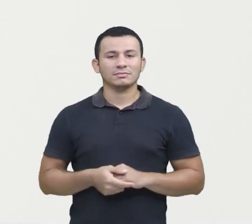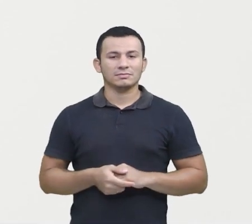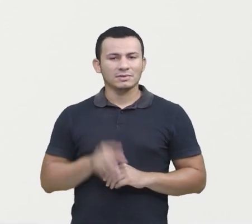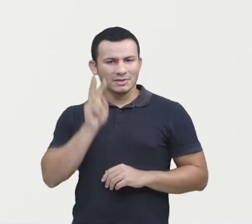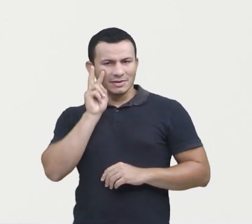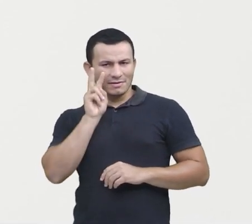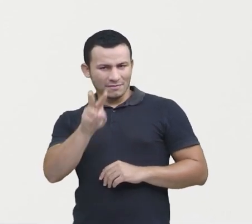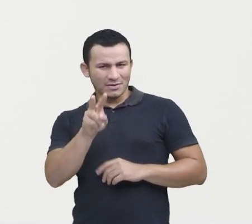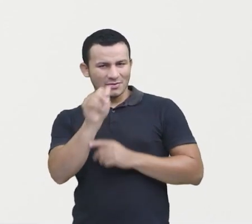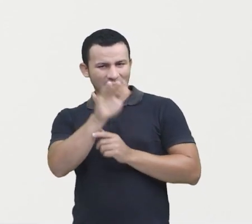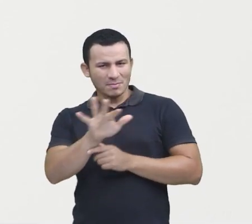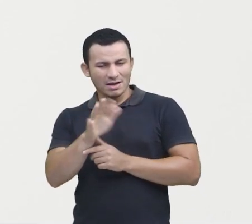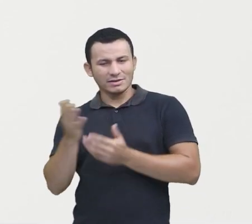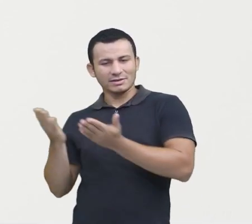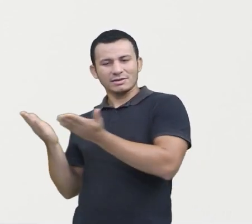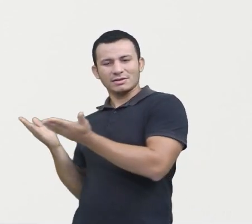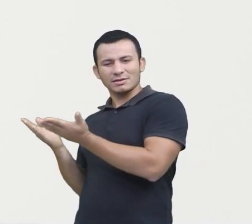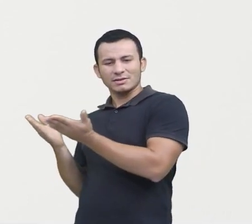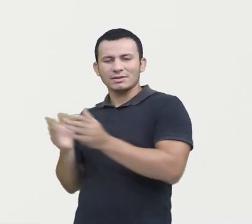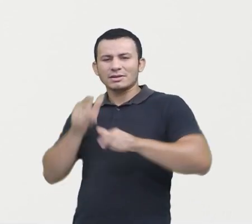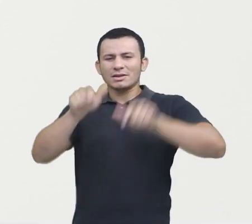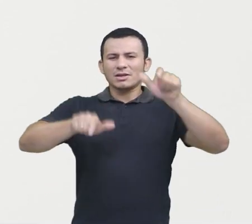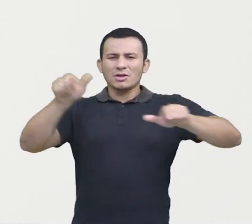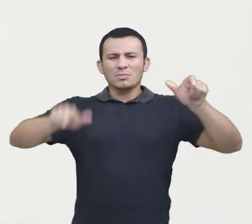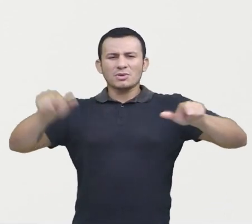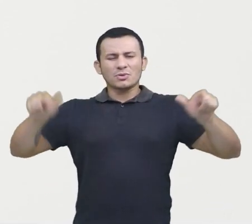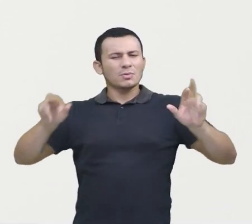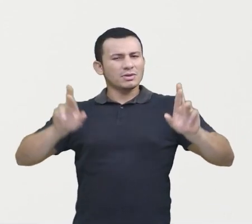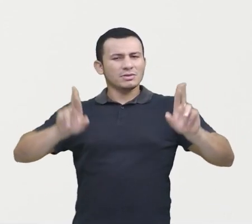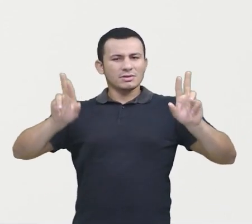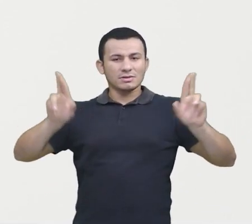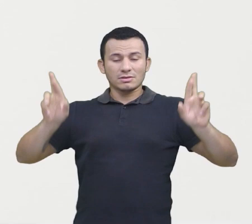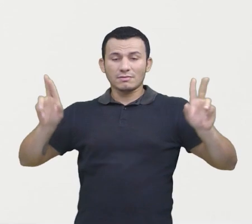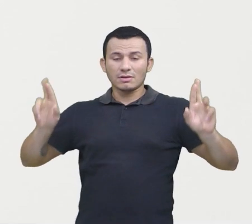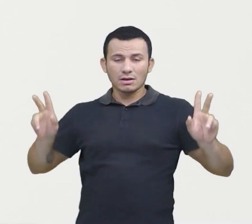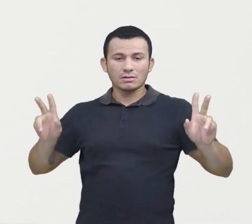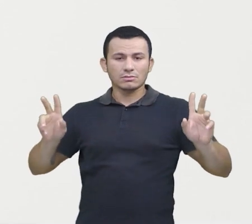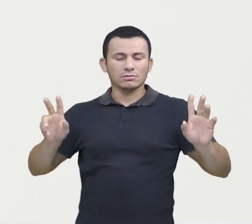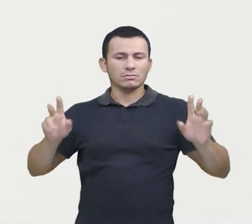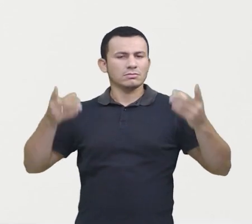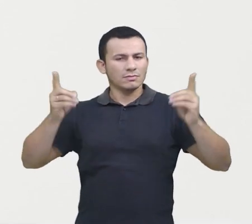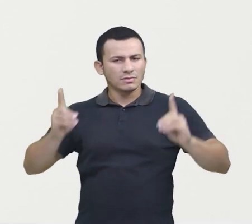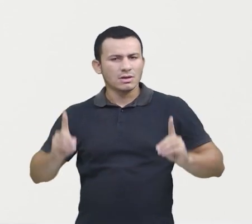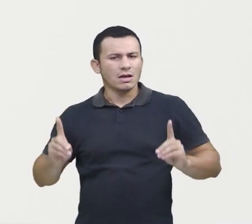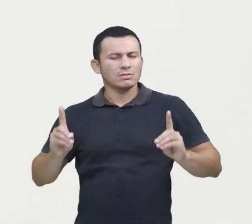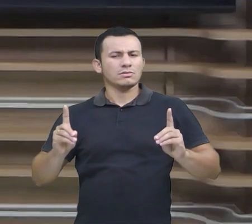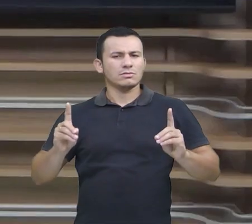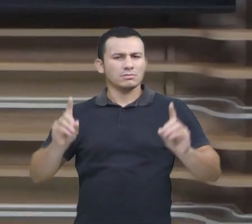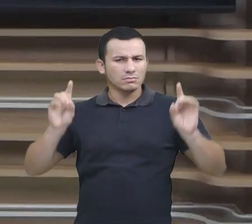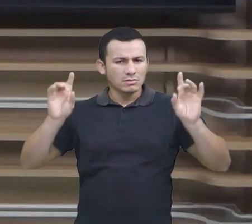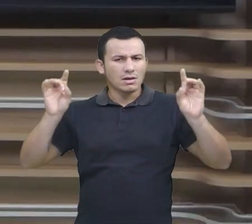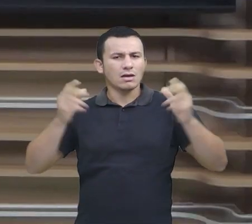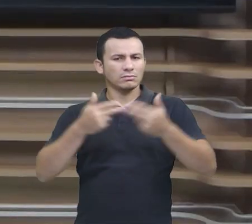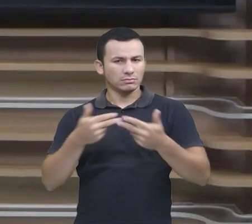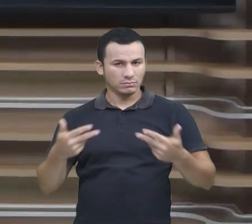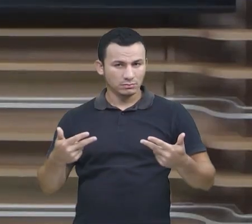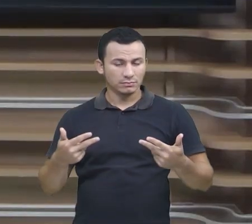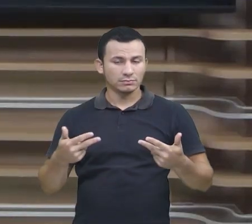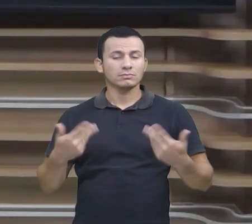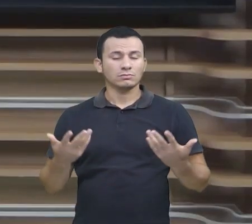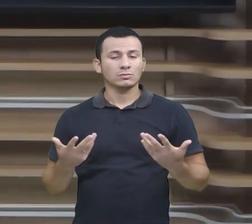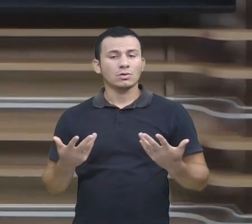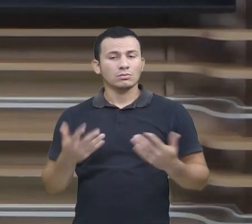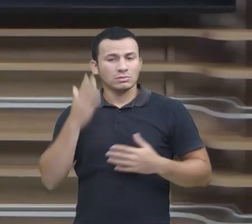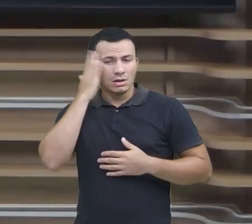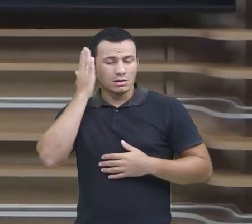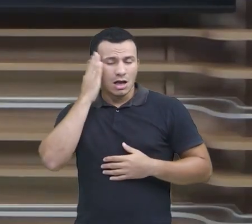pessoas diferentes, com necessidades diferentes? Olhem aqui para mim, crianças. Todos nós somos